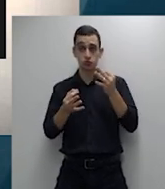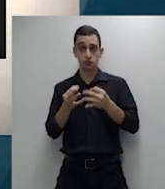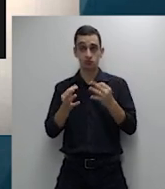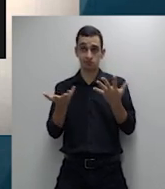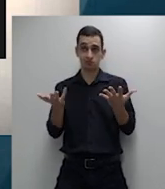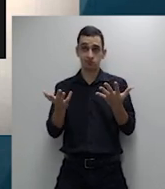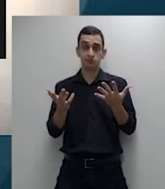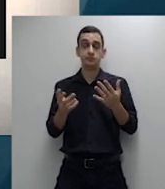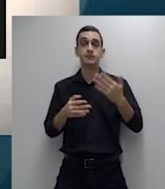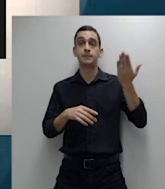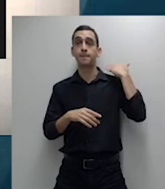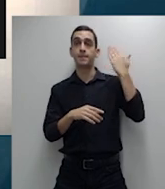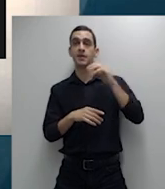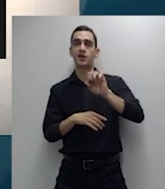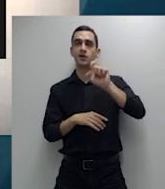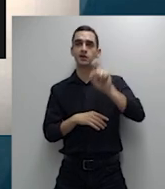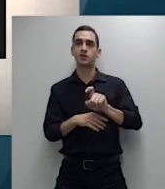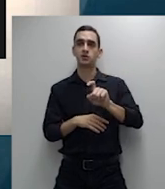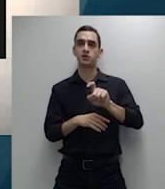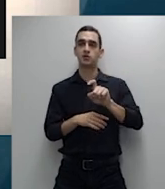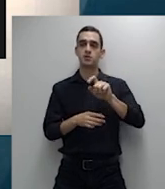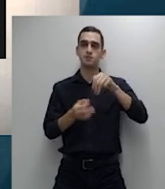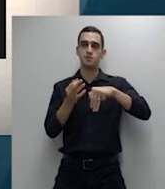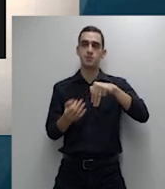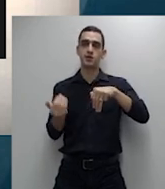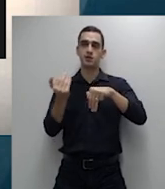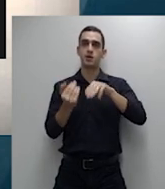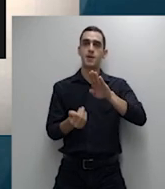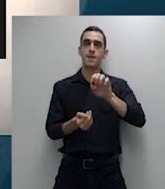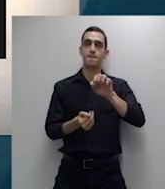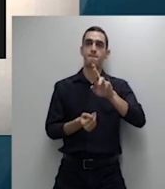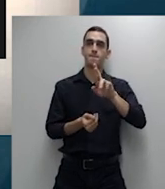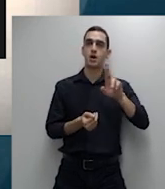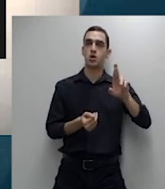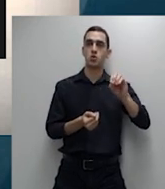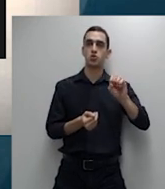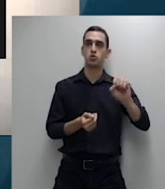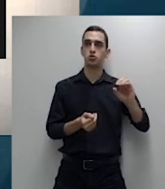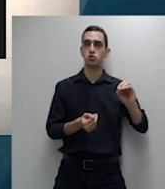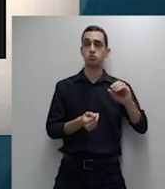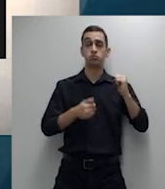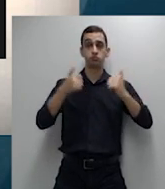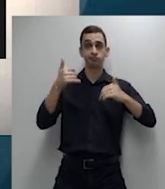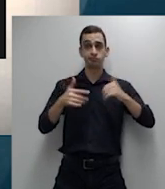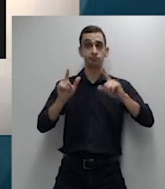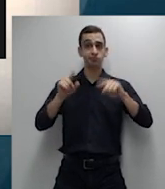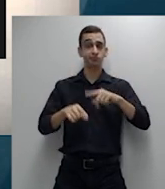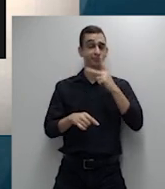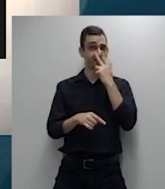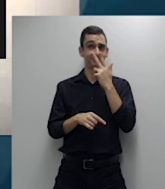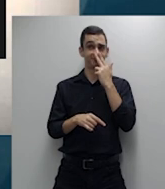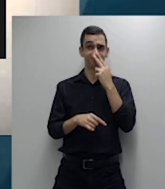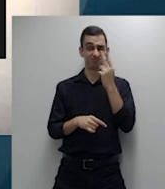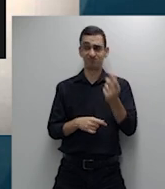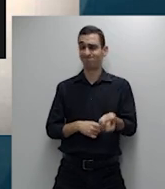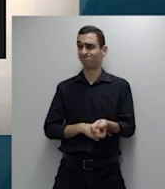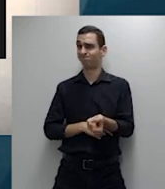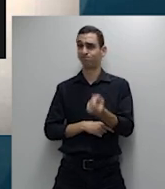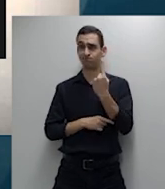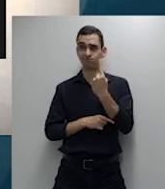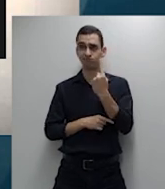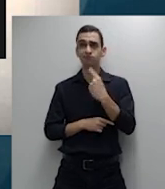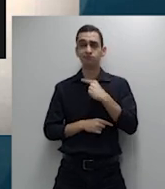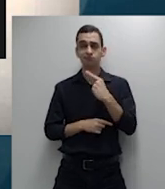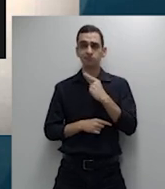ex-procurador do Estado do Rio de Janeiro Ministro Barroso é dele é ódio uma coisa horrorosa um desserviço Justiça